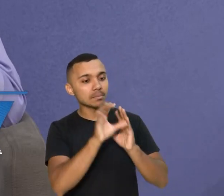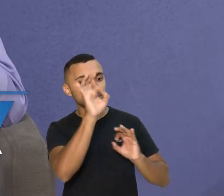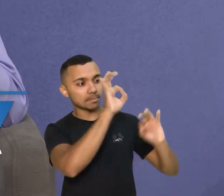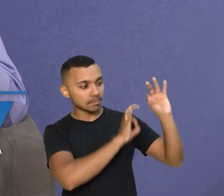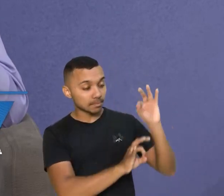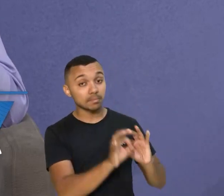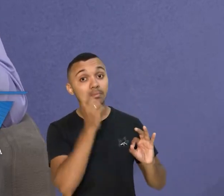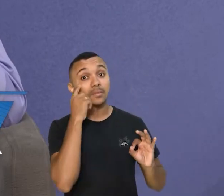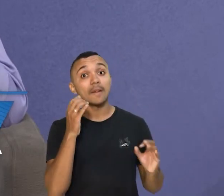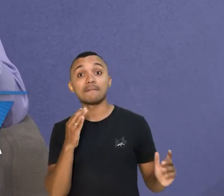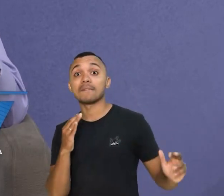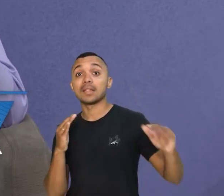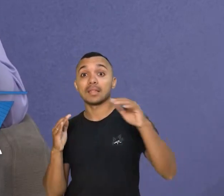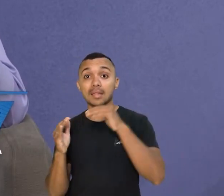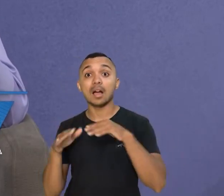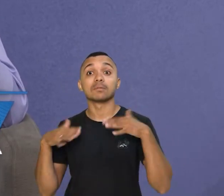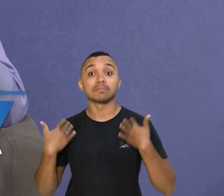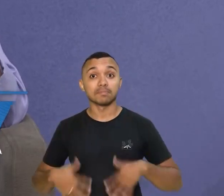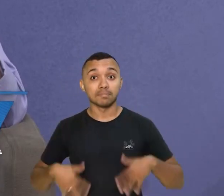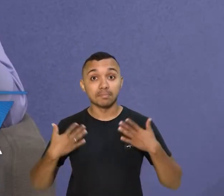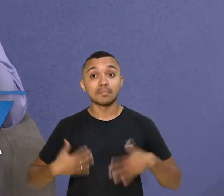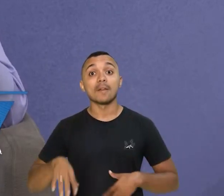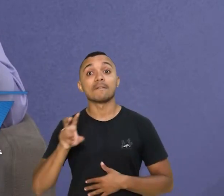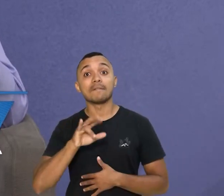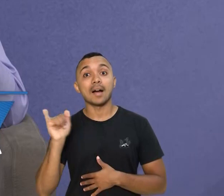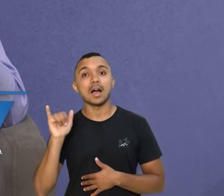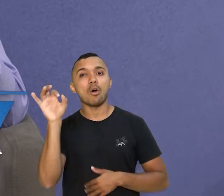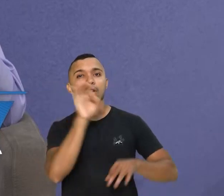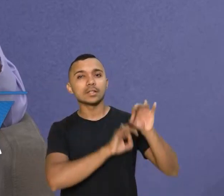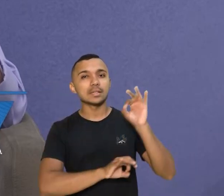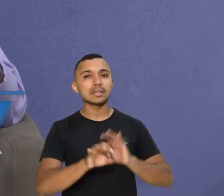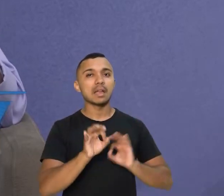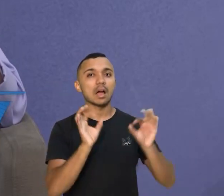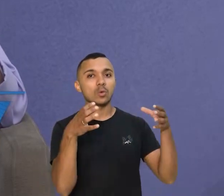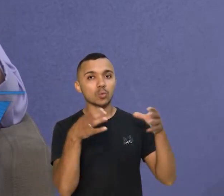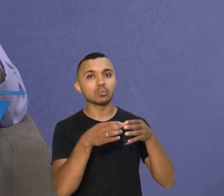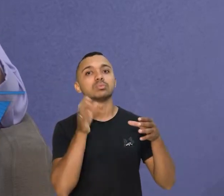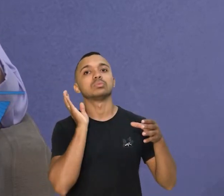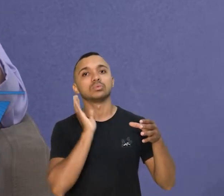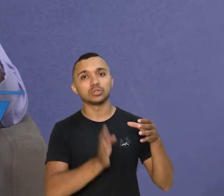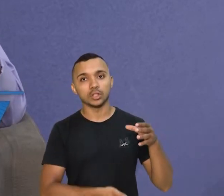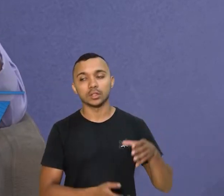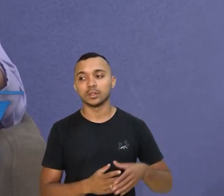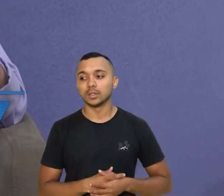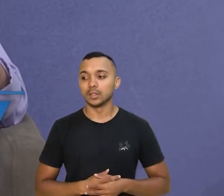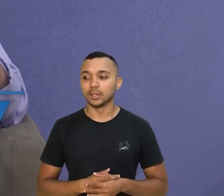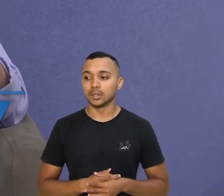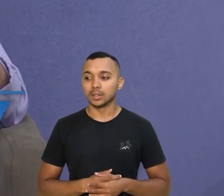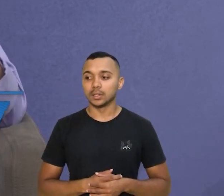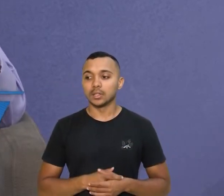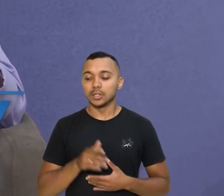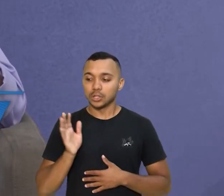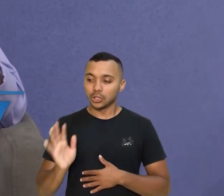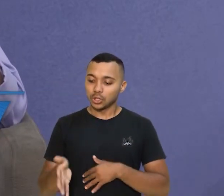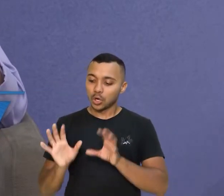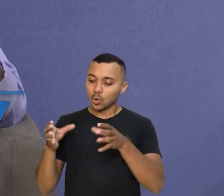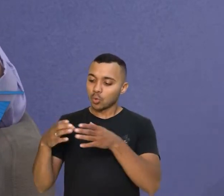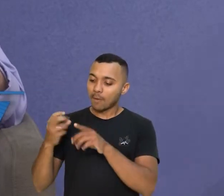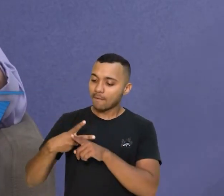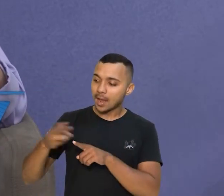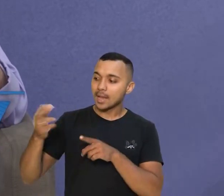os mata-matas, para fazer conjecturas, preparar o grupo. O time está provado que é um time vencedor, pode ir